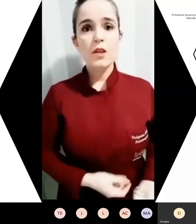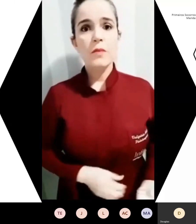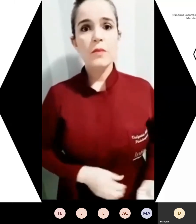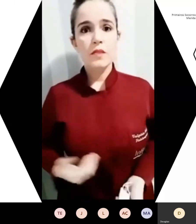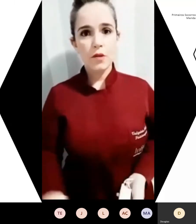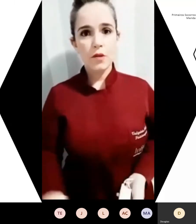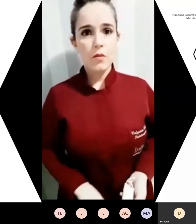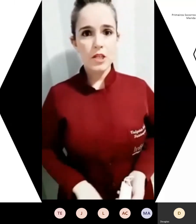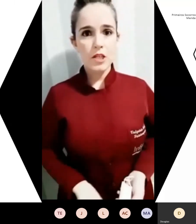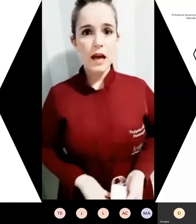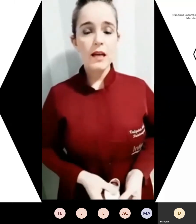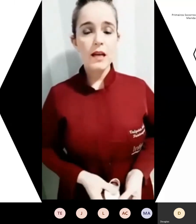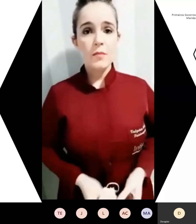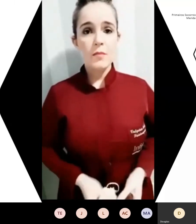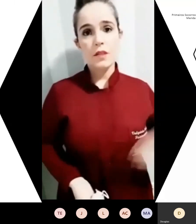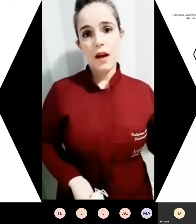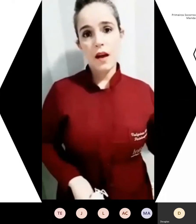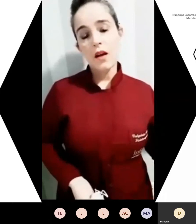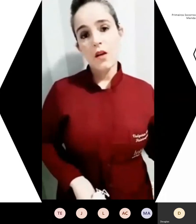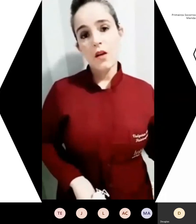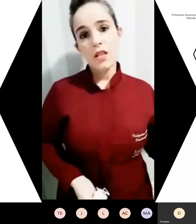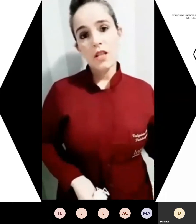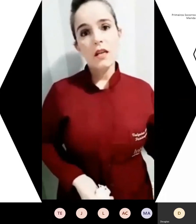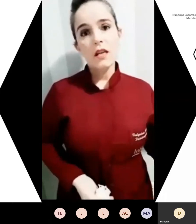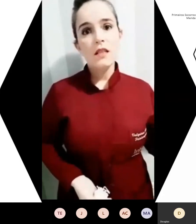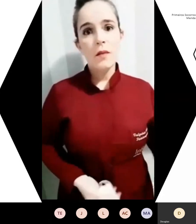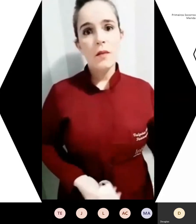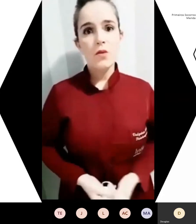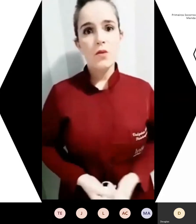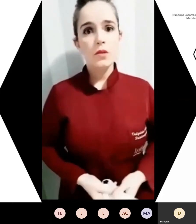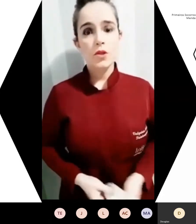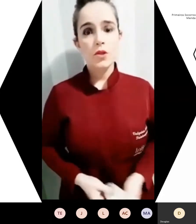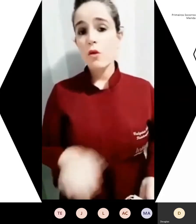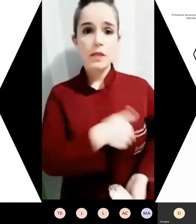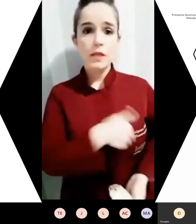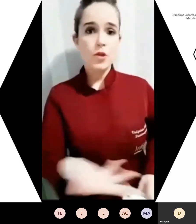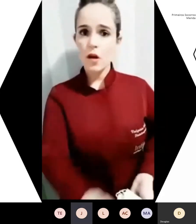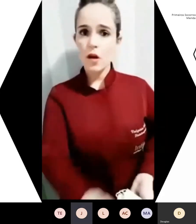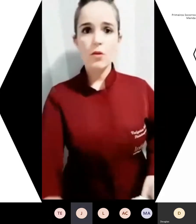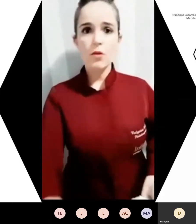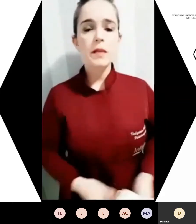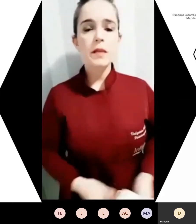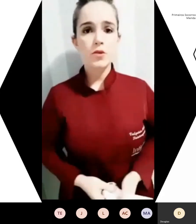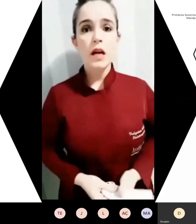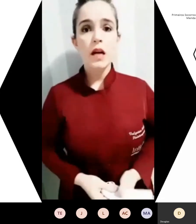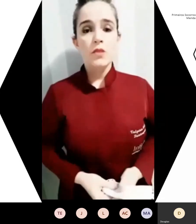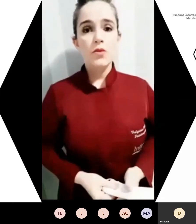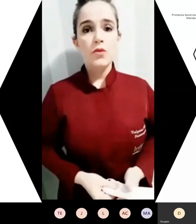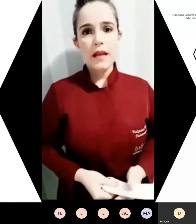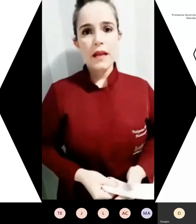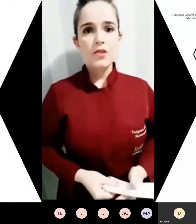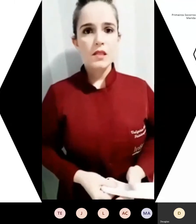deixar disponível para que você possa compartilhar, para poder estar compartilhando essa informação com outra pessoa, ou você pode colocar o nome da